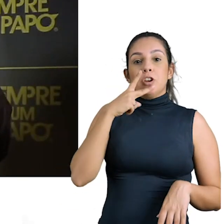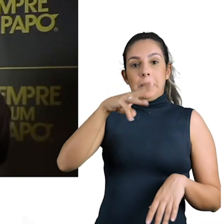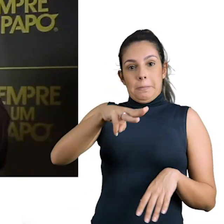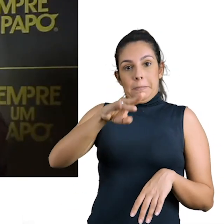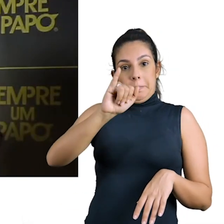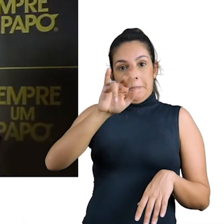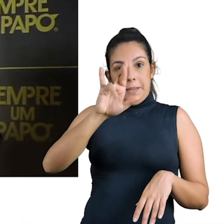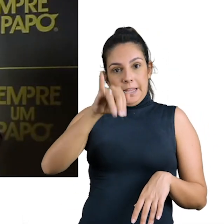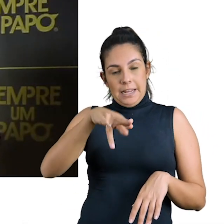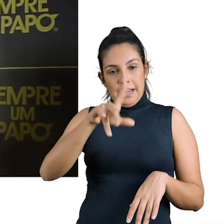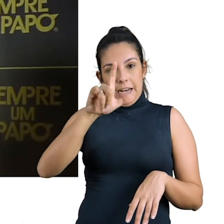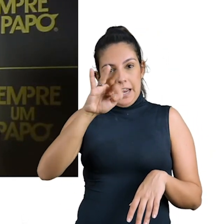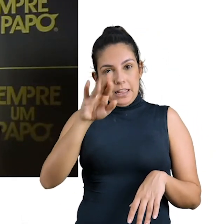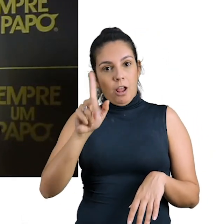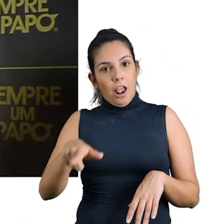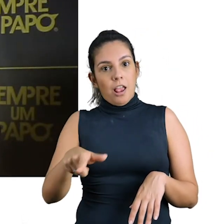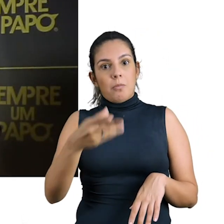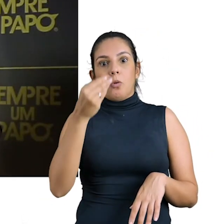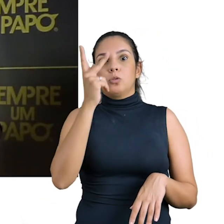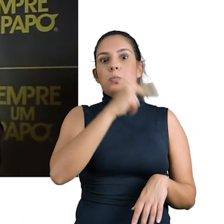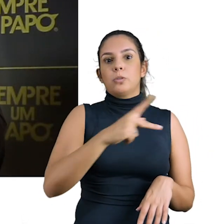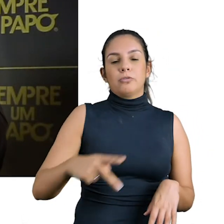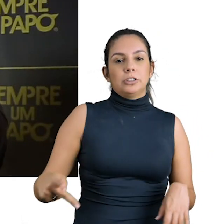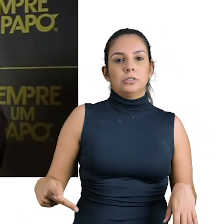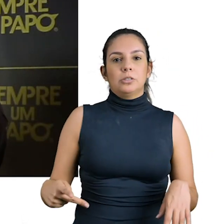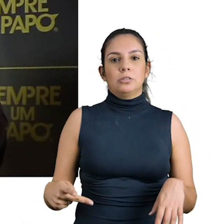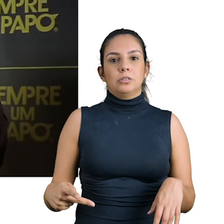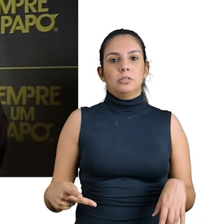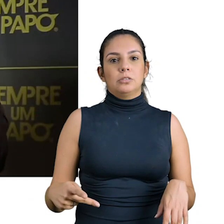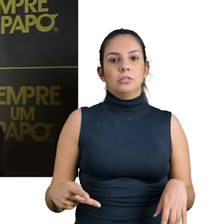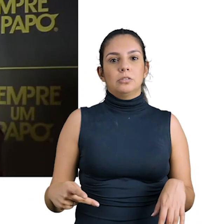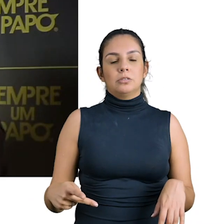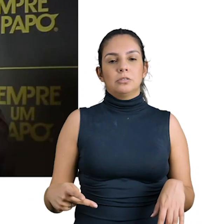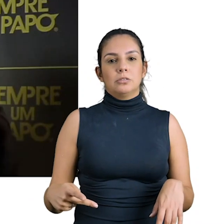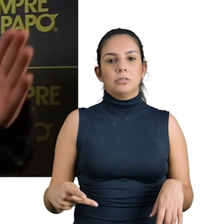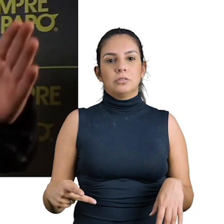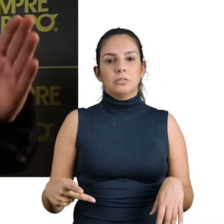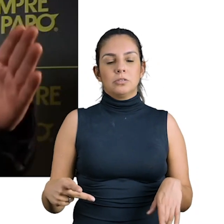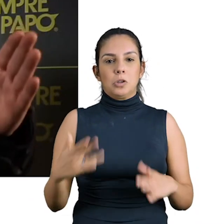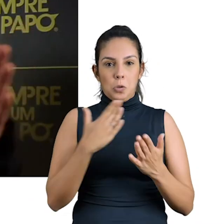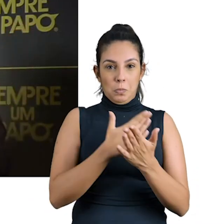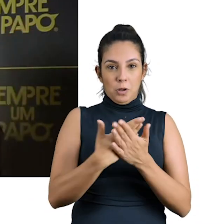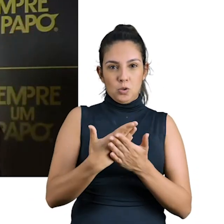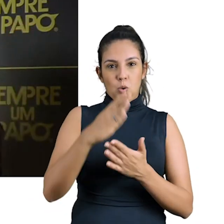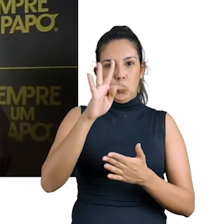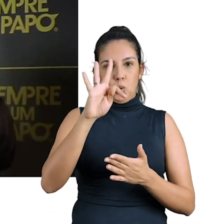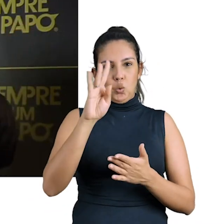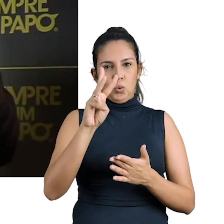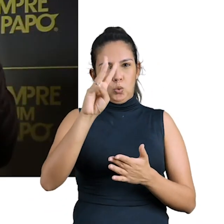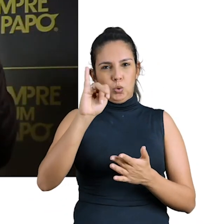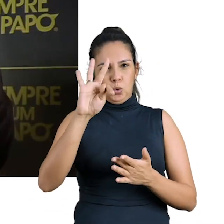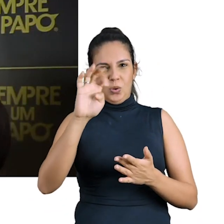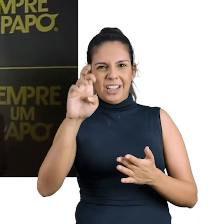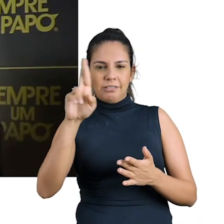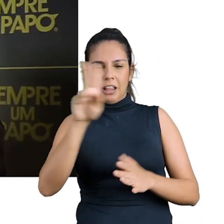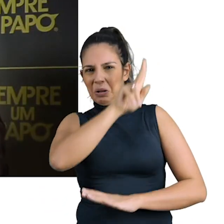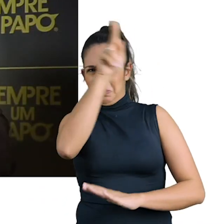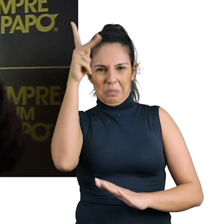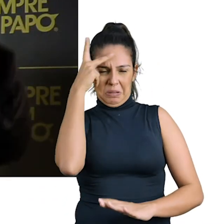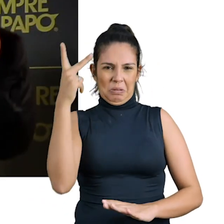Twitter dela, é uma grande professora. Ela foi uma das pessoas mais atacadas desde que começou o Twitter,